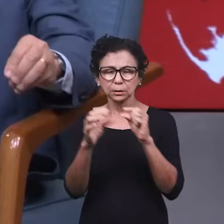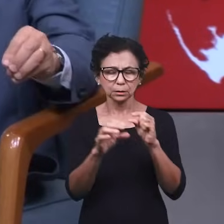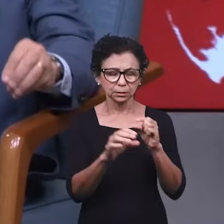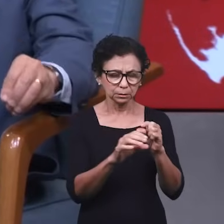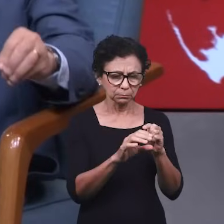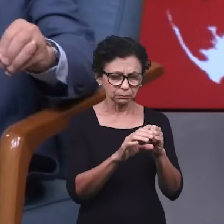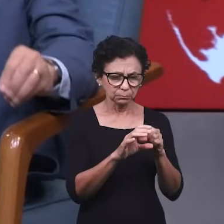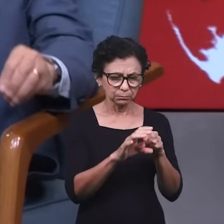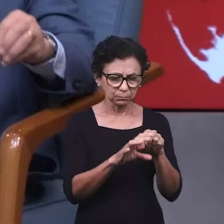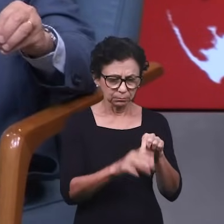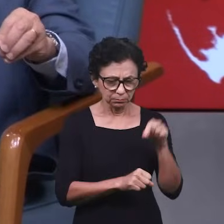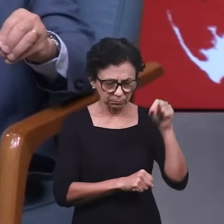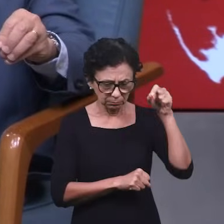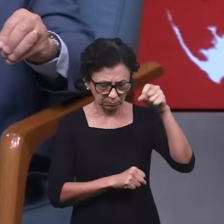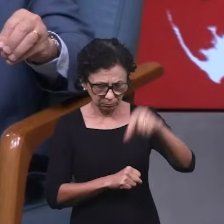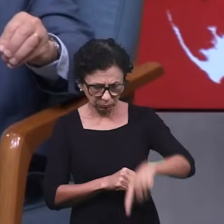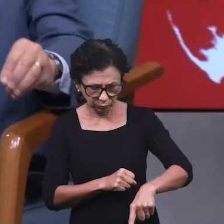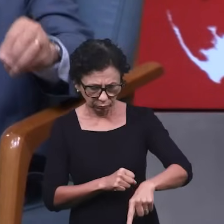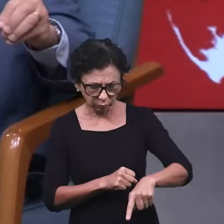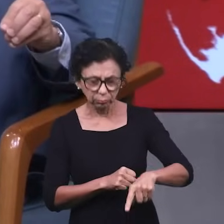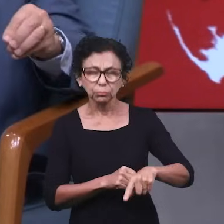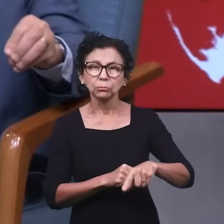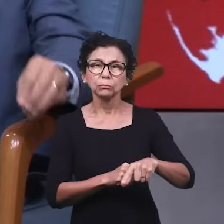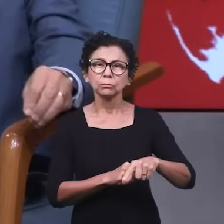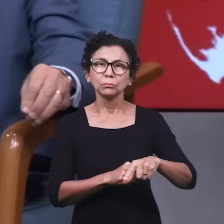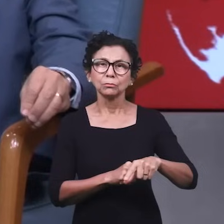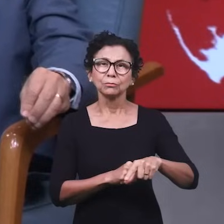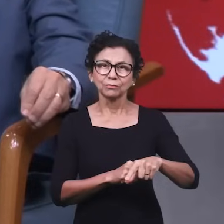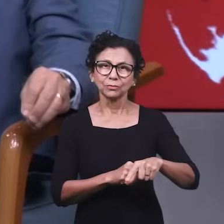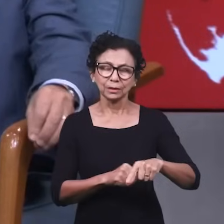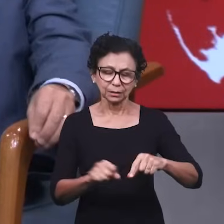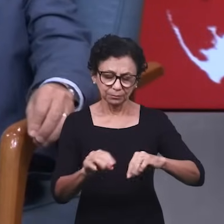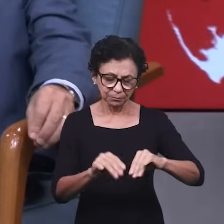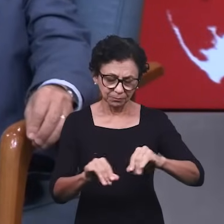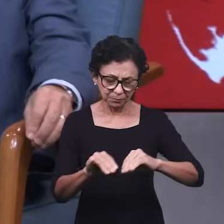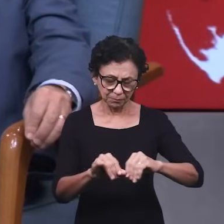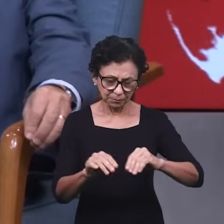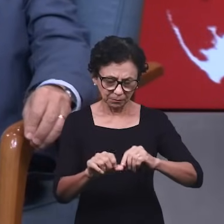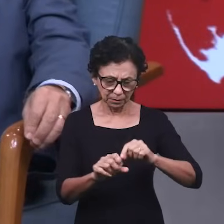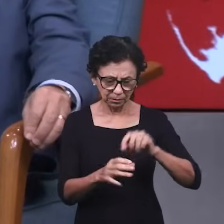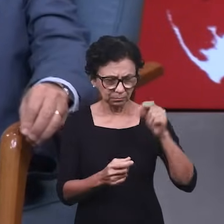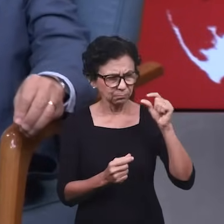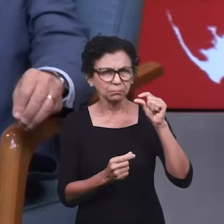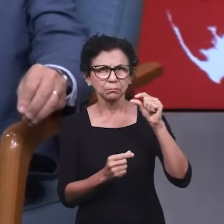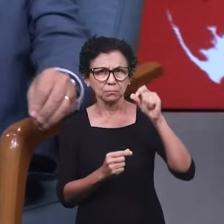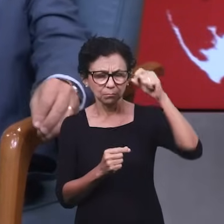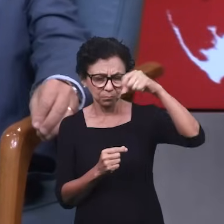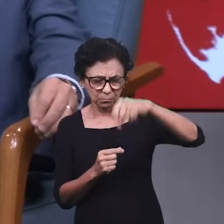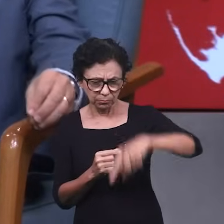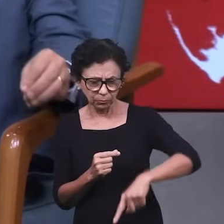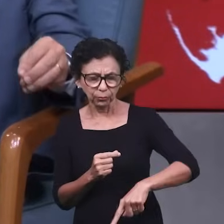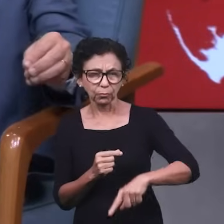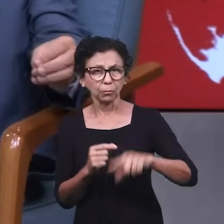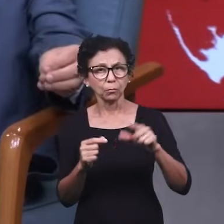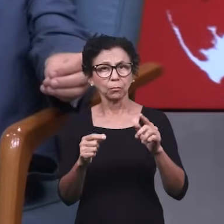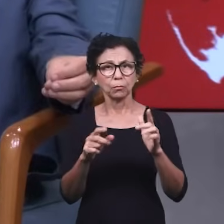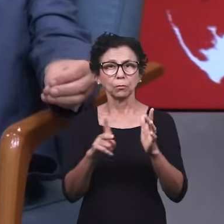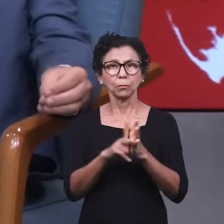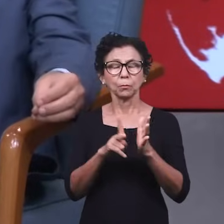uva, vai nascer uma videira. Não vai nascer uma